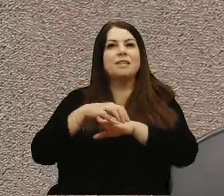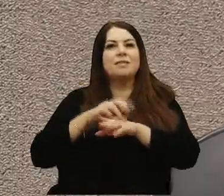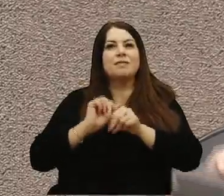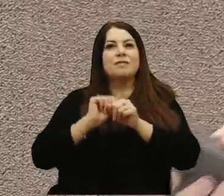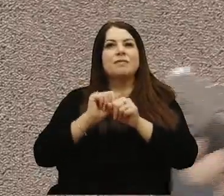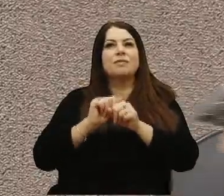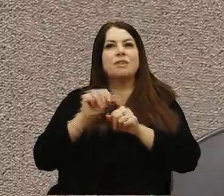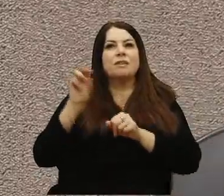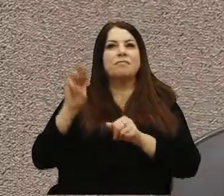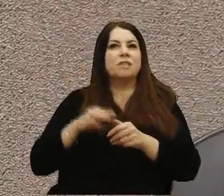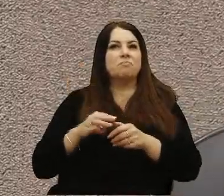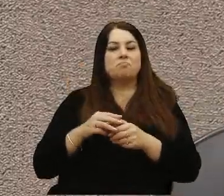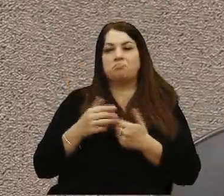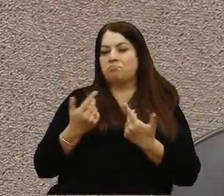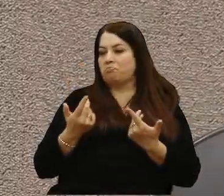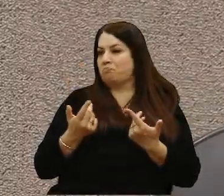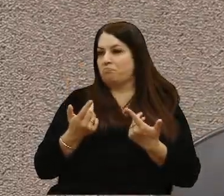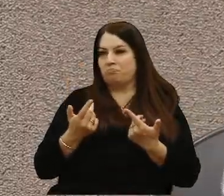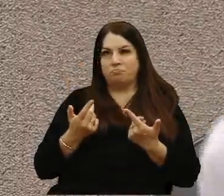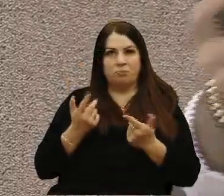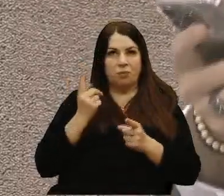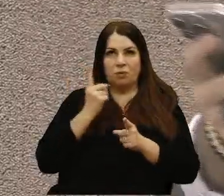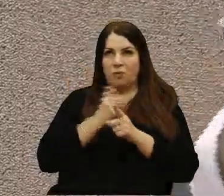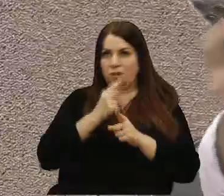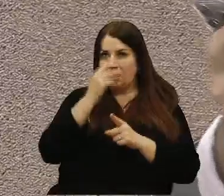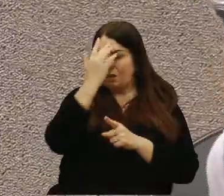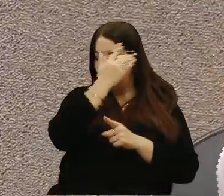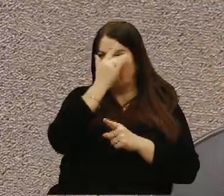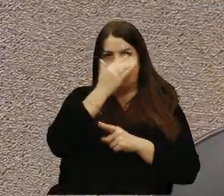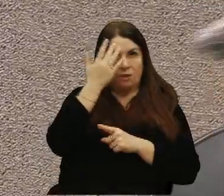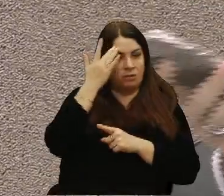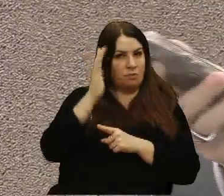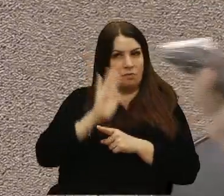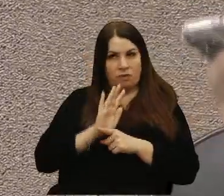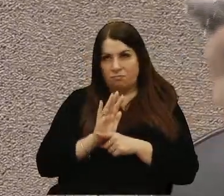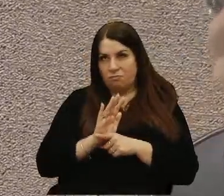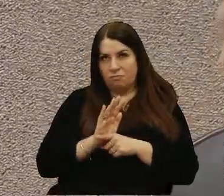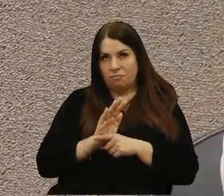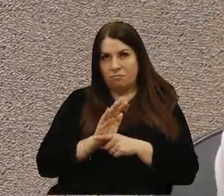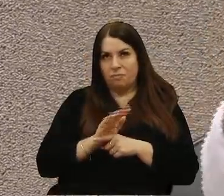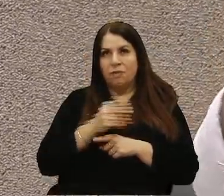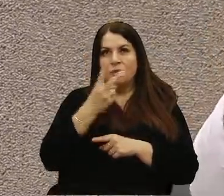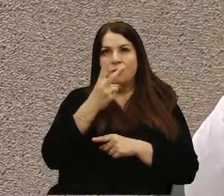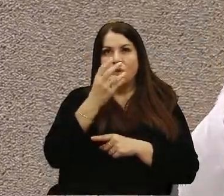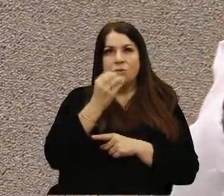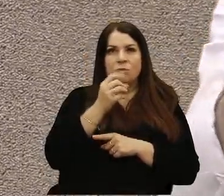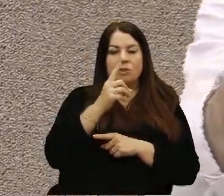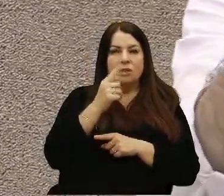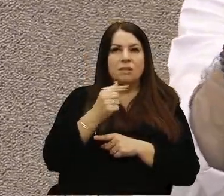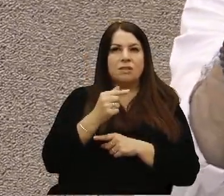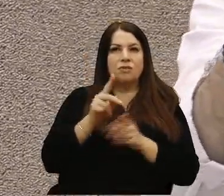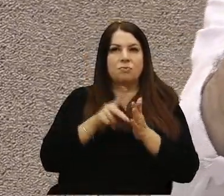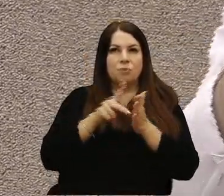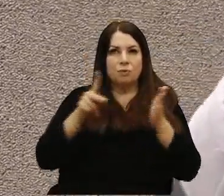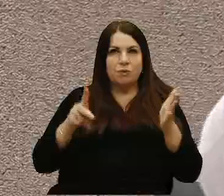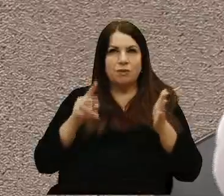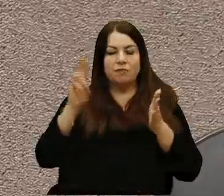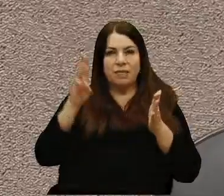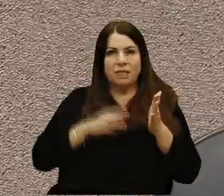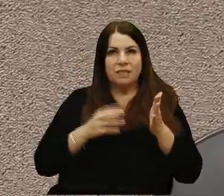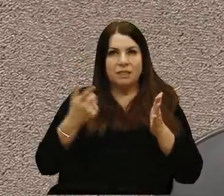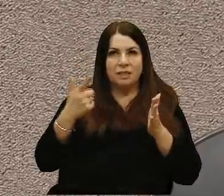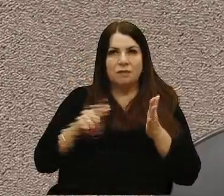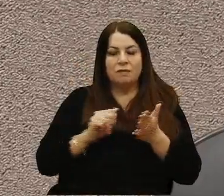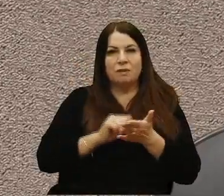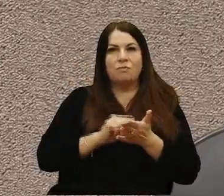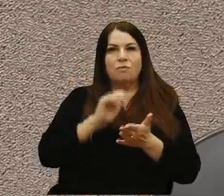da Visat, eu não achei aqui do governo Adilol. Deve ter, mas eu não achei. Me puxa só 2017, matéria do pioneiro. Visat novamente é